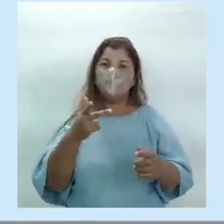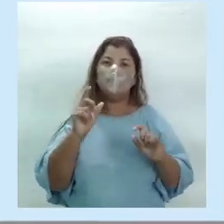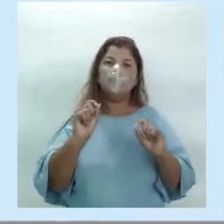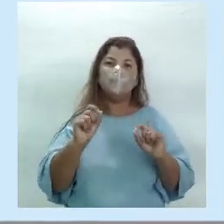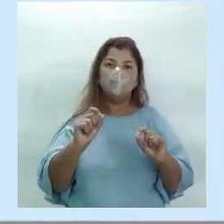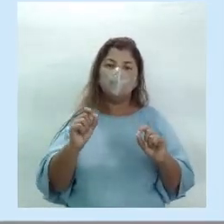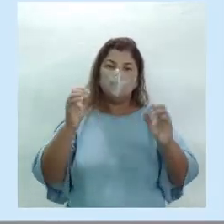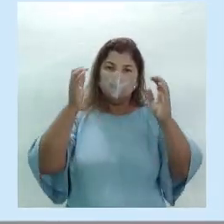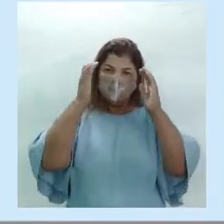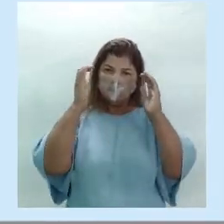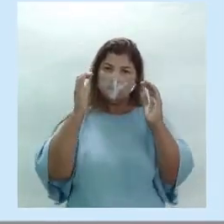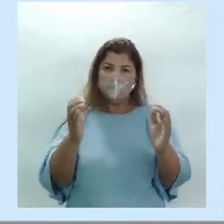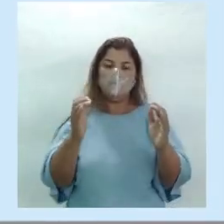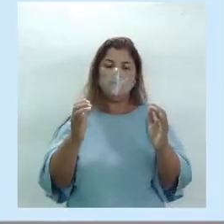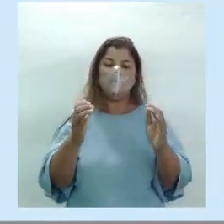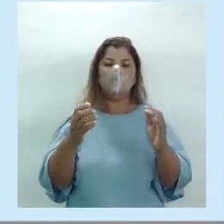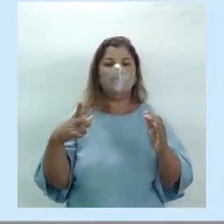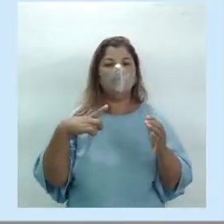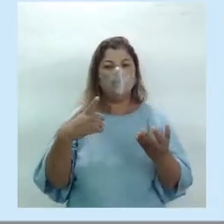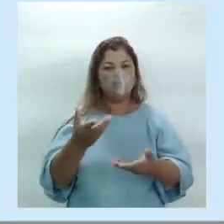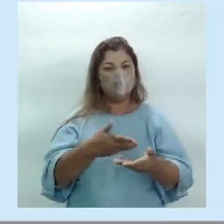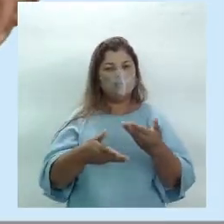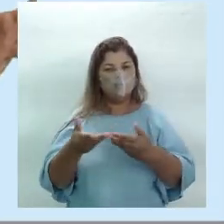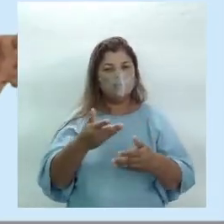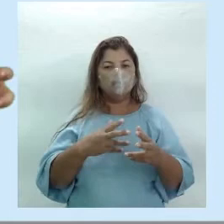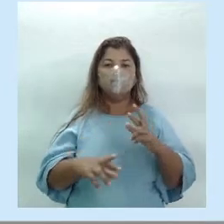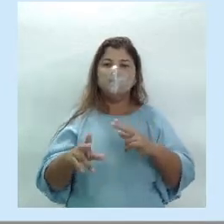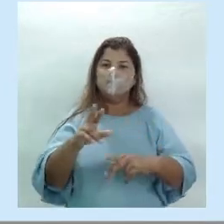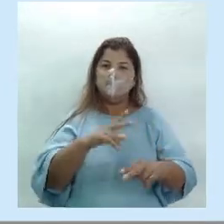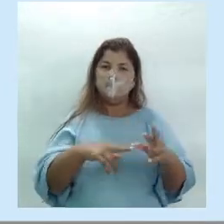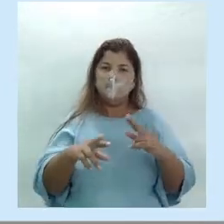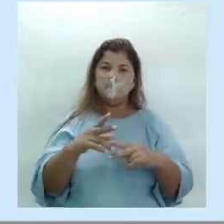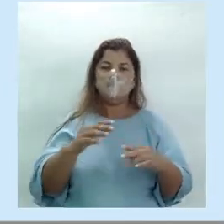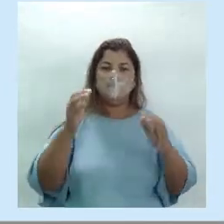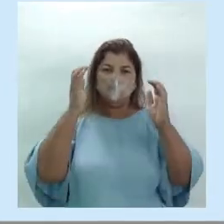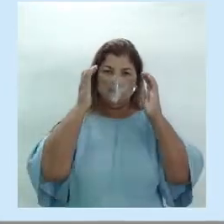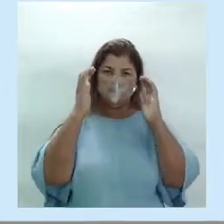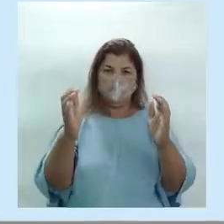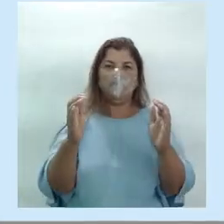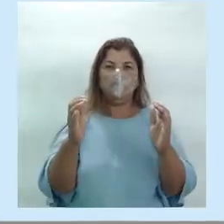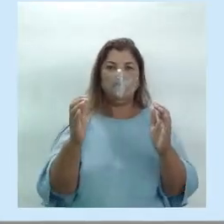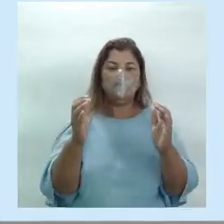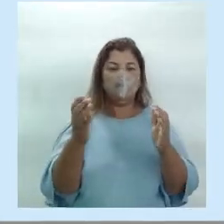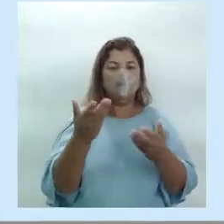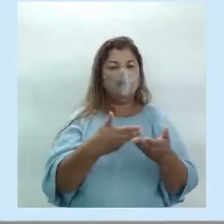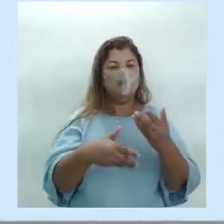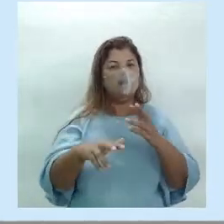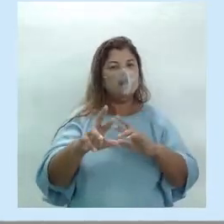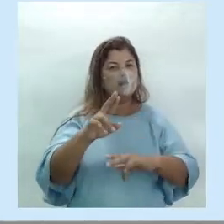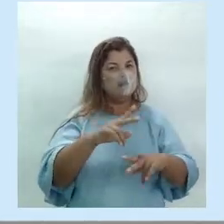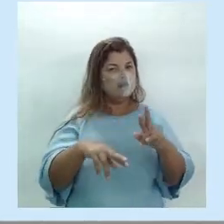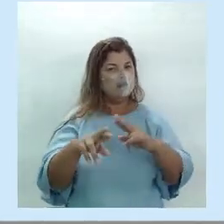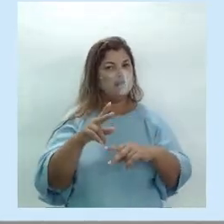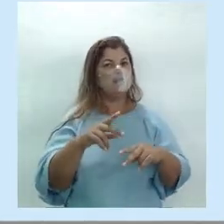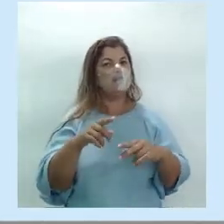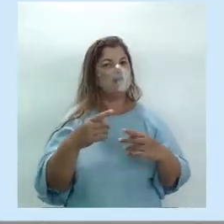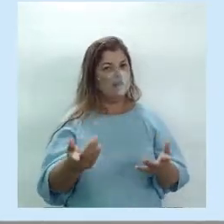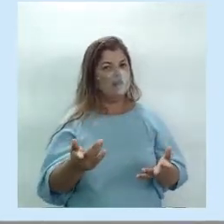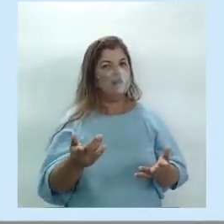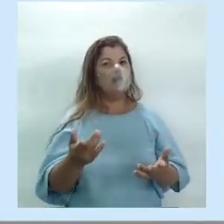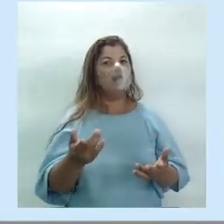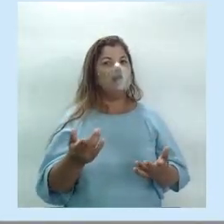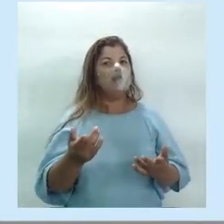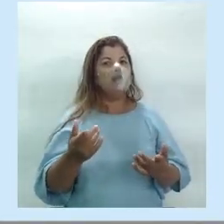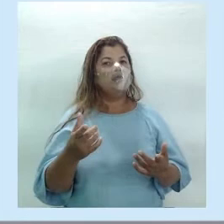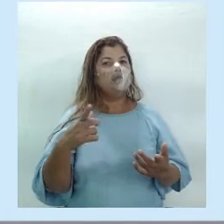de professar, elas falam em quê? Respeito, coexistência, a diferença, respeitar